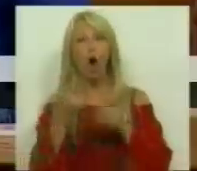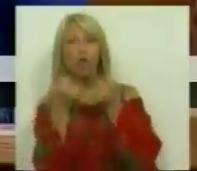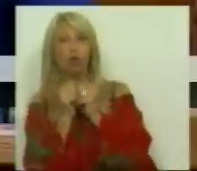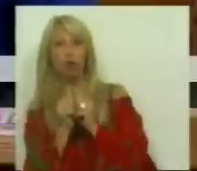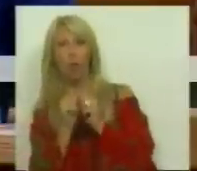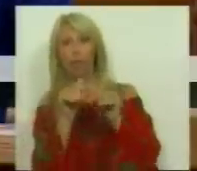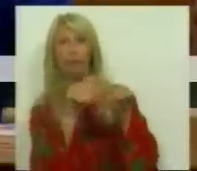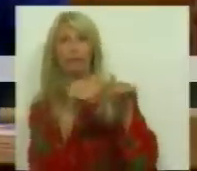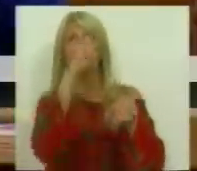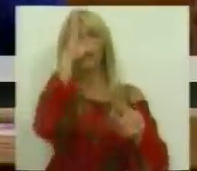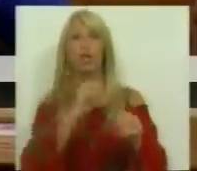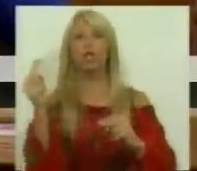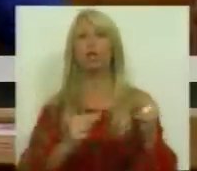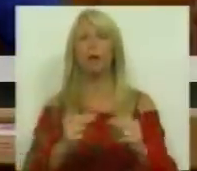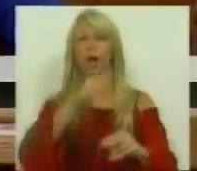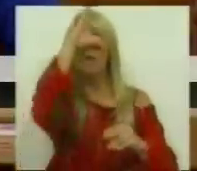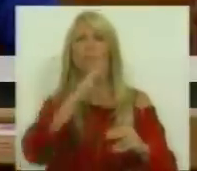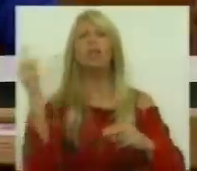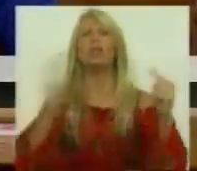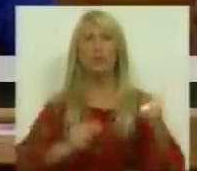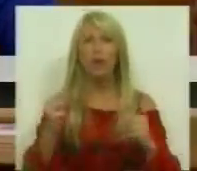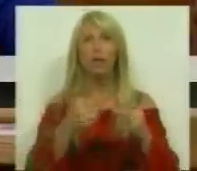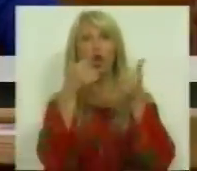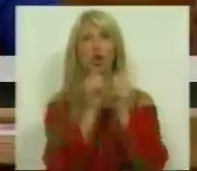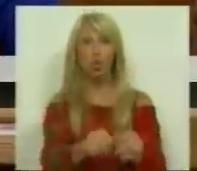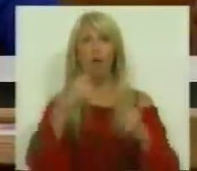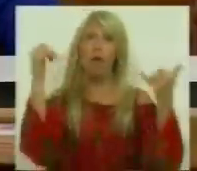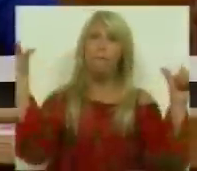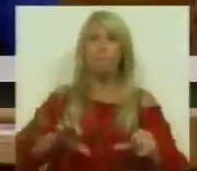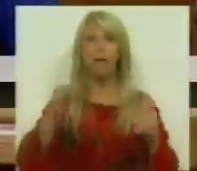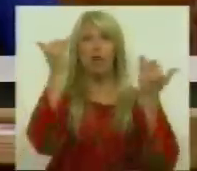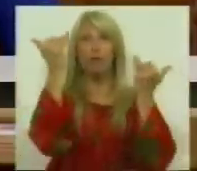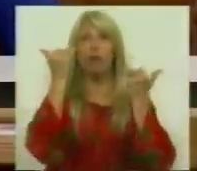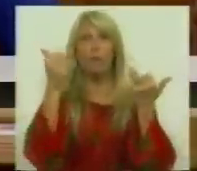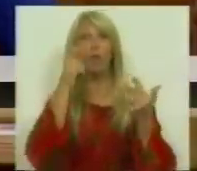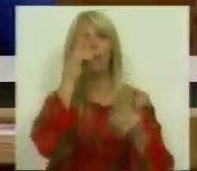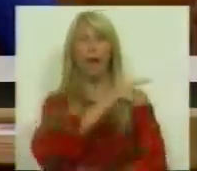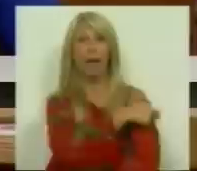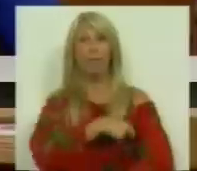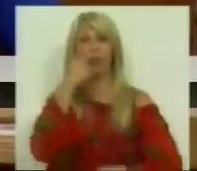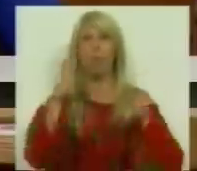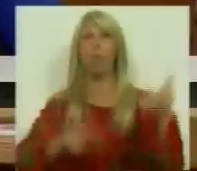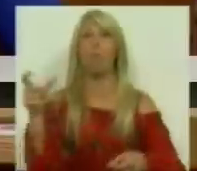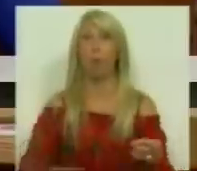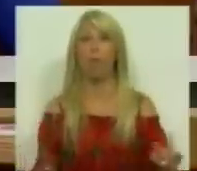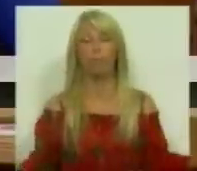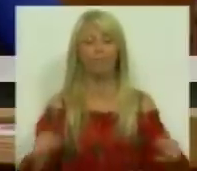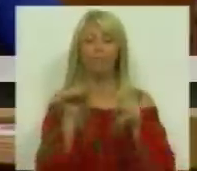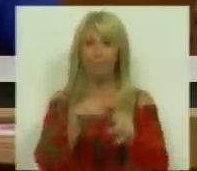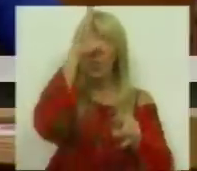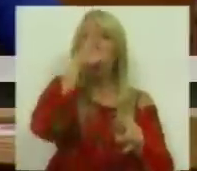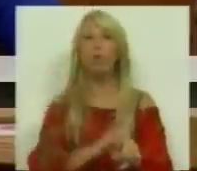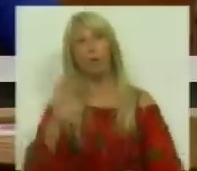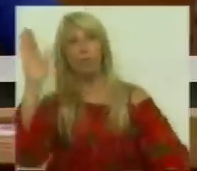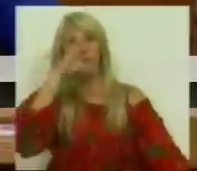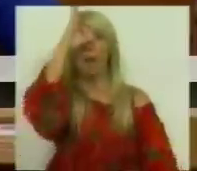das Finanças que esconde as más notícias dos representantes dos cidadãos. É este o Governo, um Primeiro-Ministro que se esconde